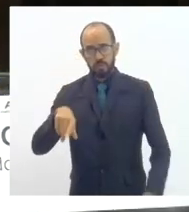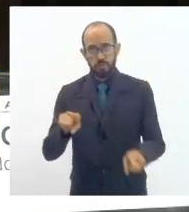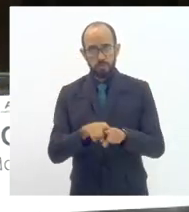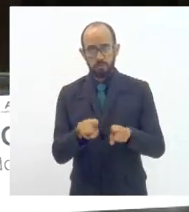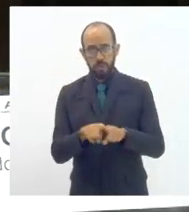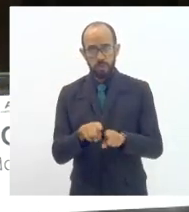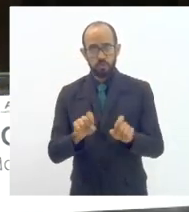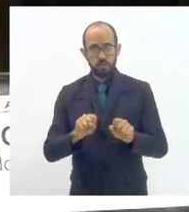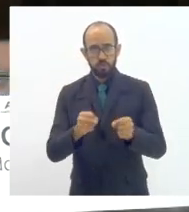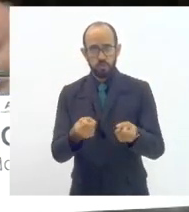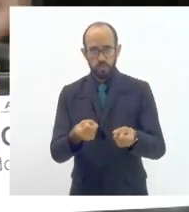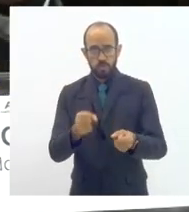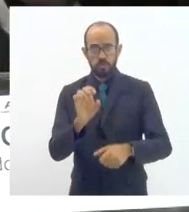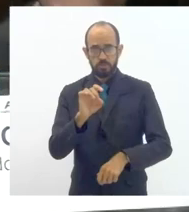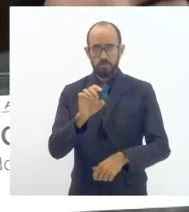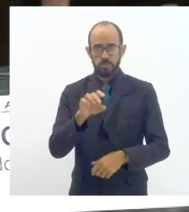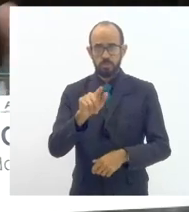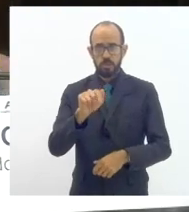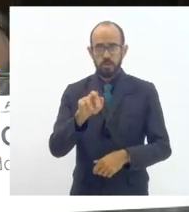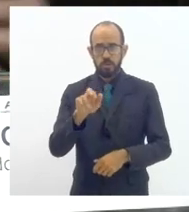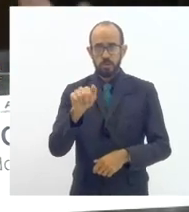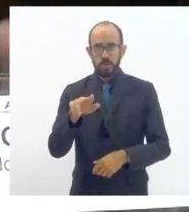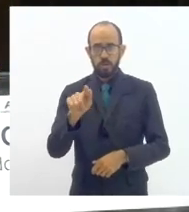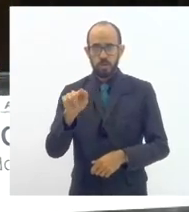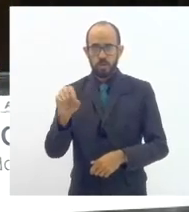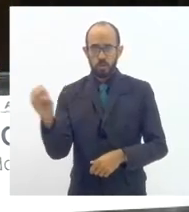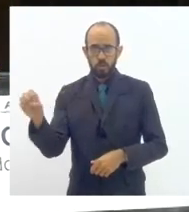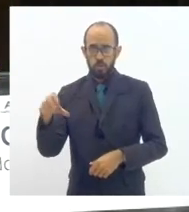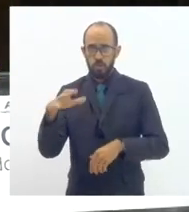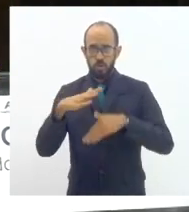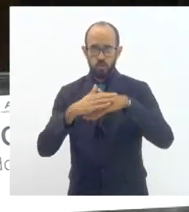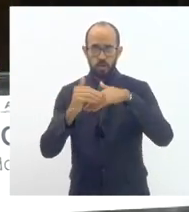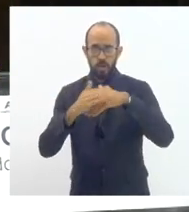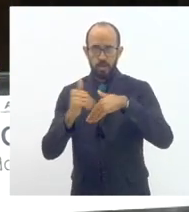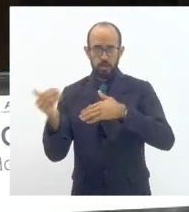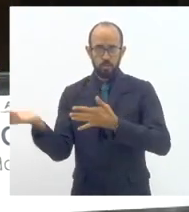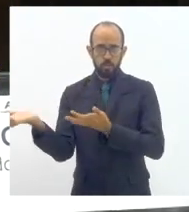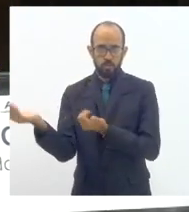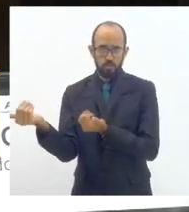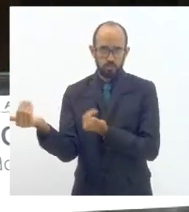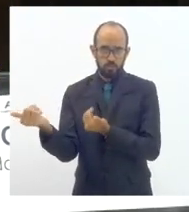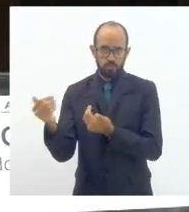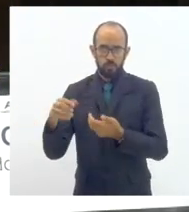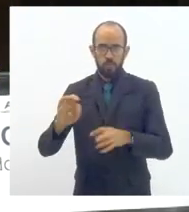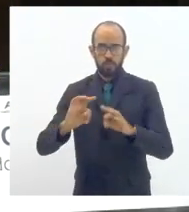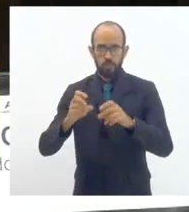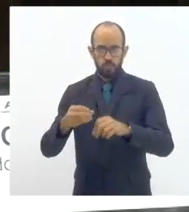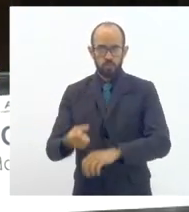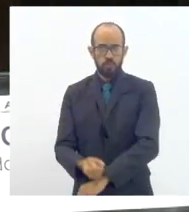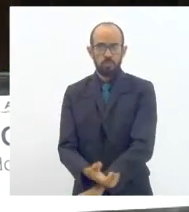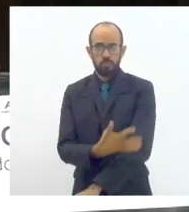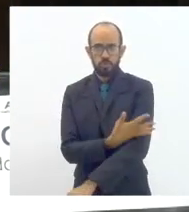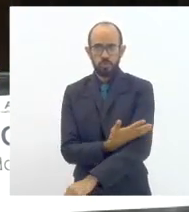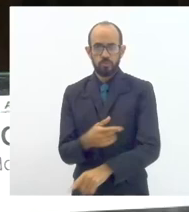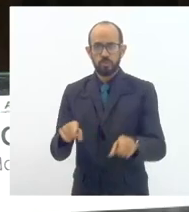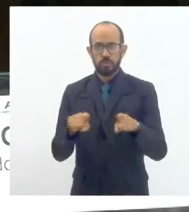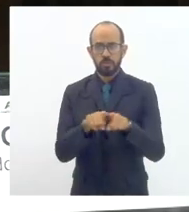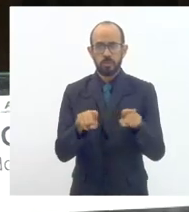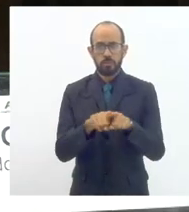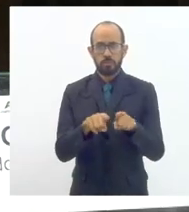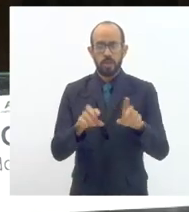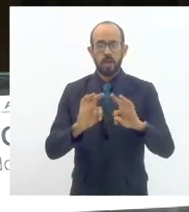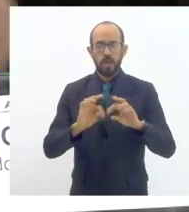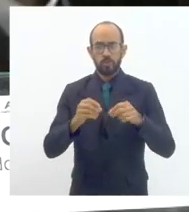segurança, especialmente ao Grego, ao carinho que sempre tem com o Parlamento Juvenil, todos se emocionam muito. Ao pessoal das salas